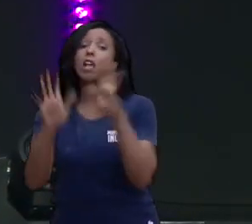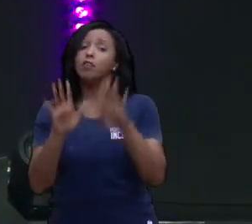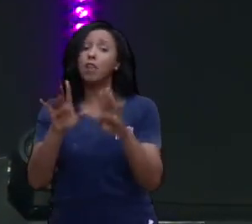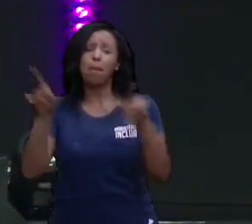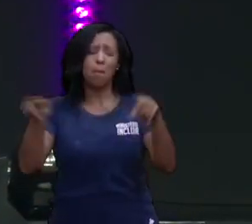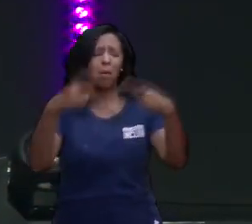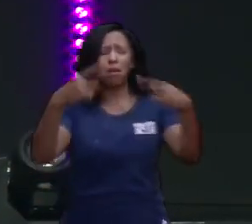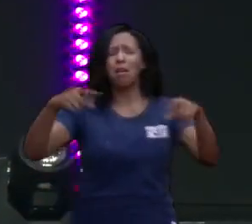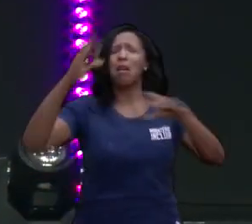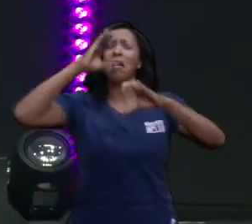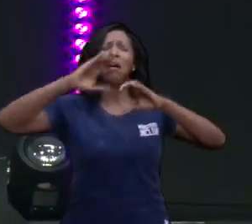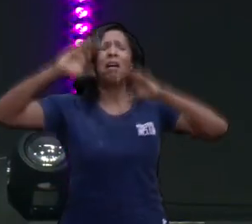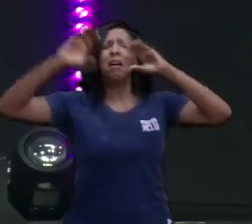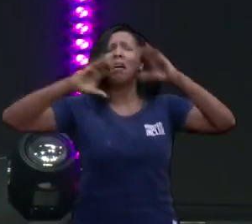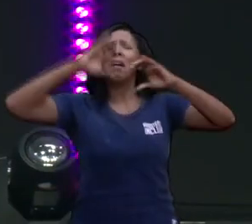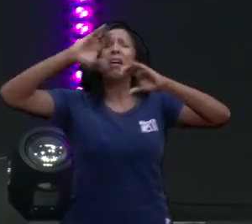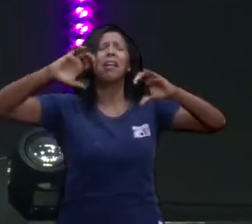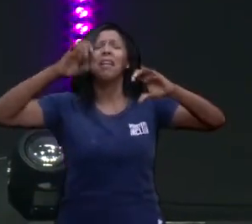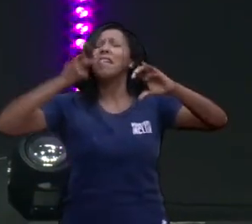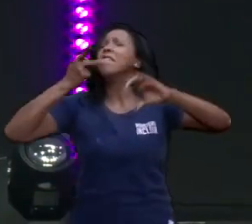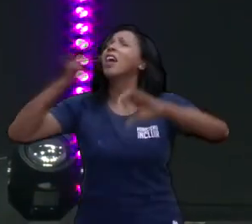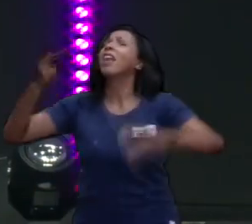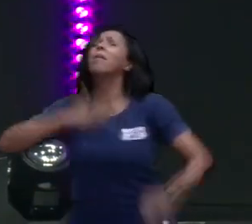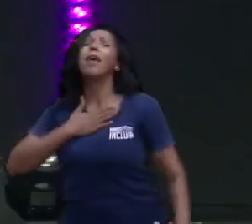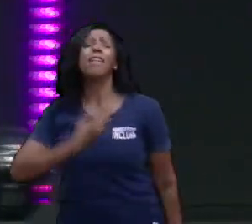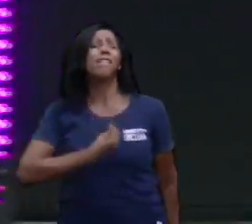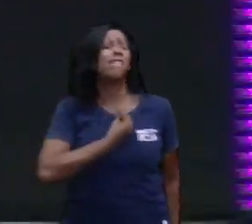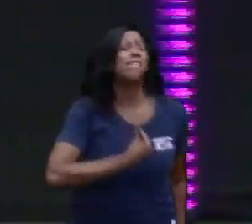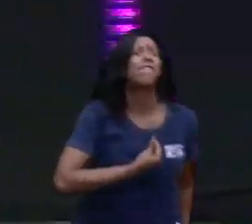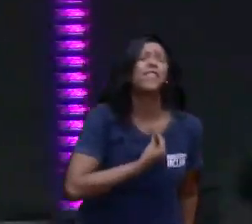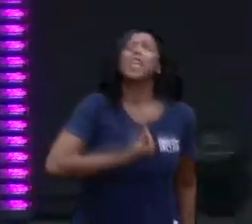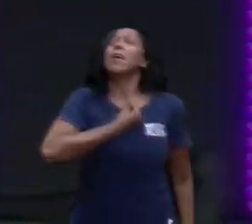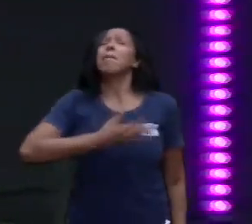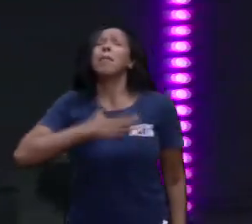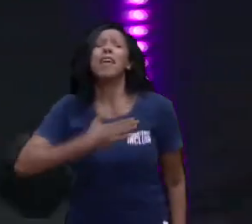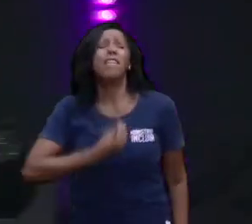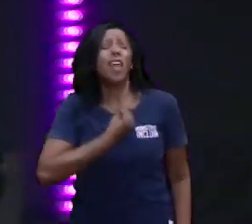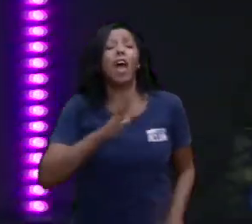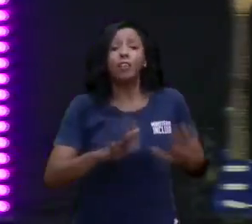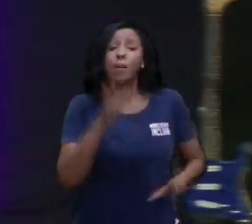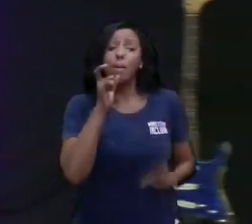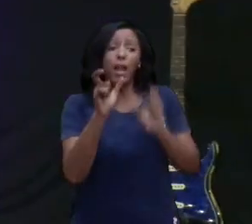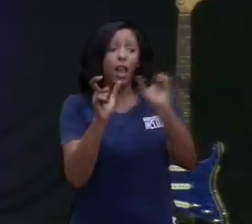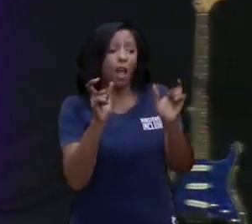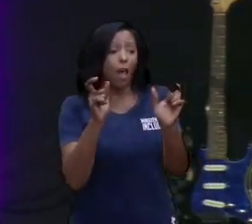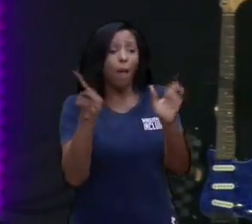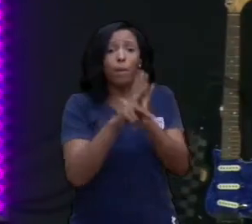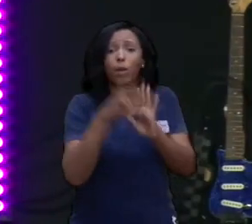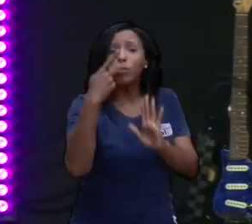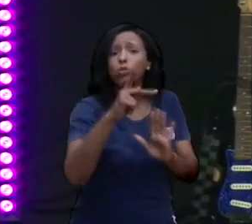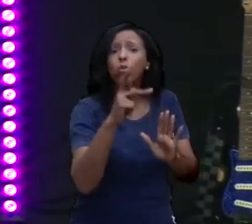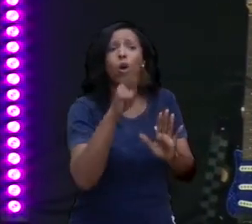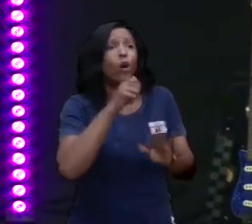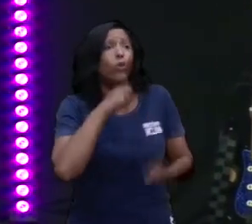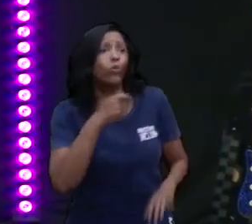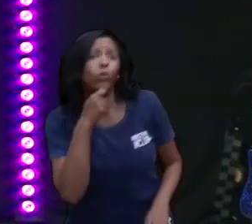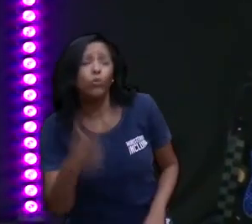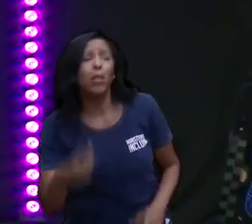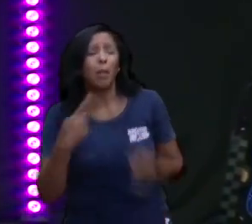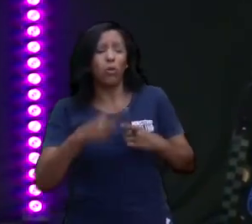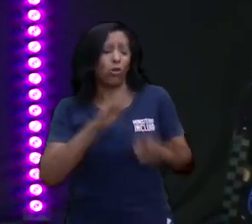canção e declarando aquilo na tua vida talvez não tendo palavras próprias porque o coração tá Amargurado